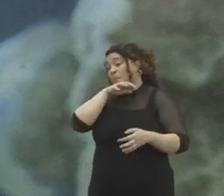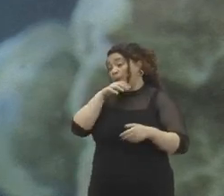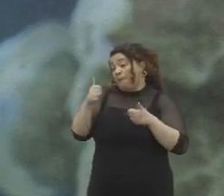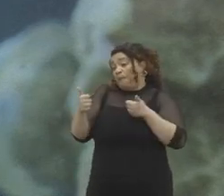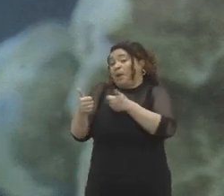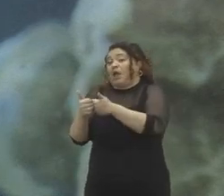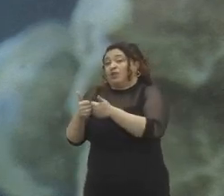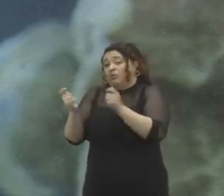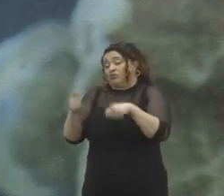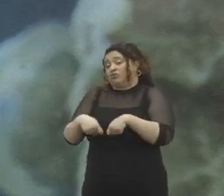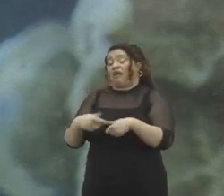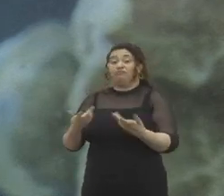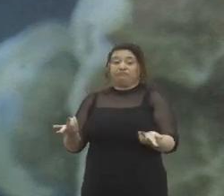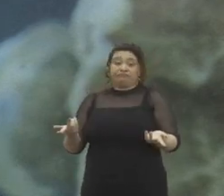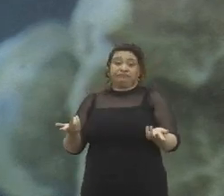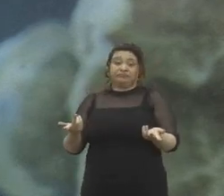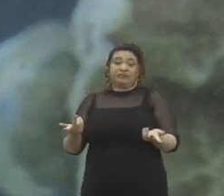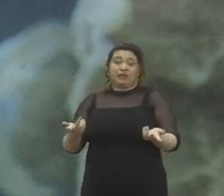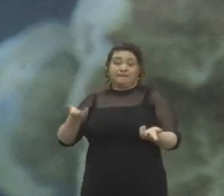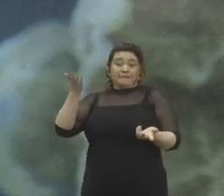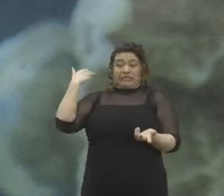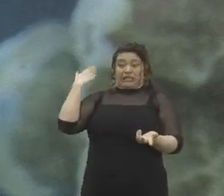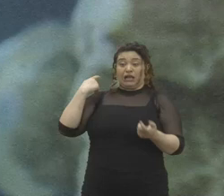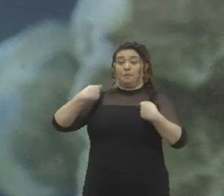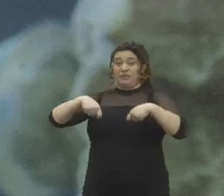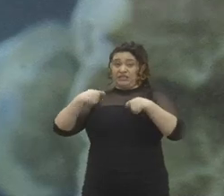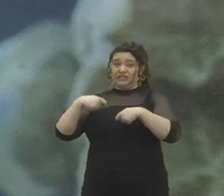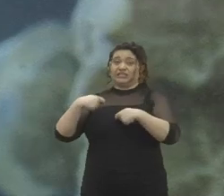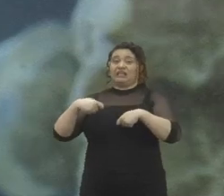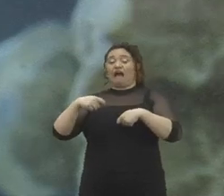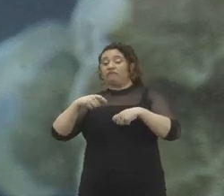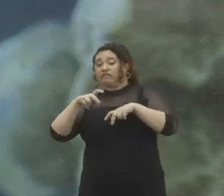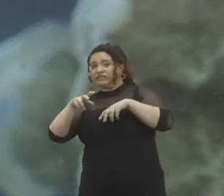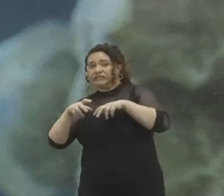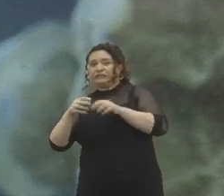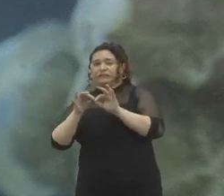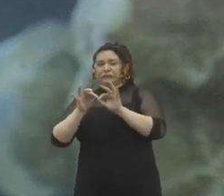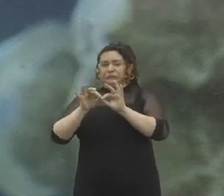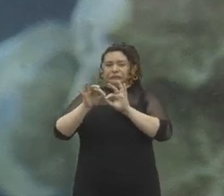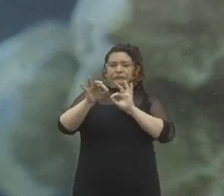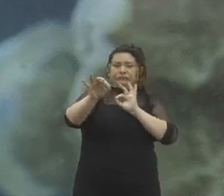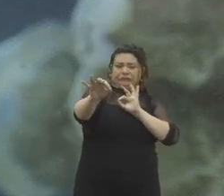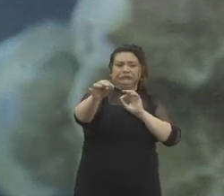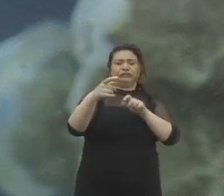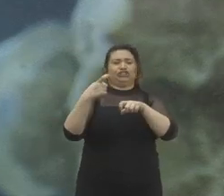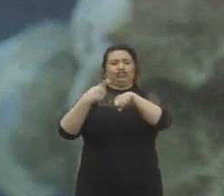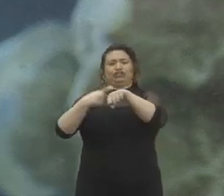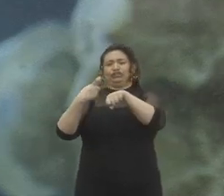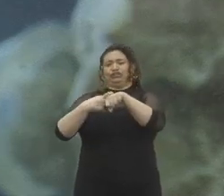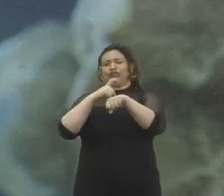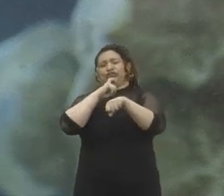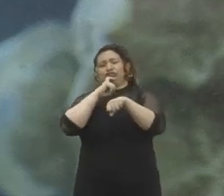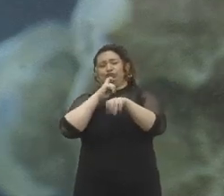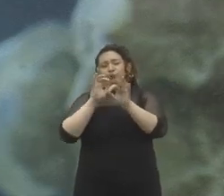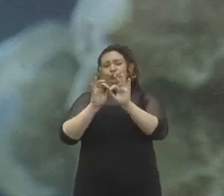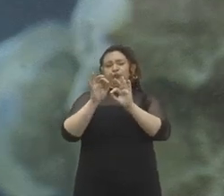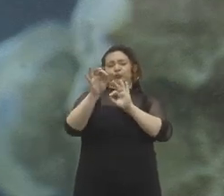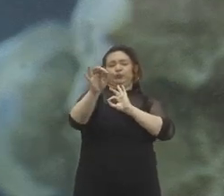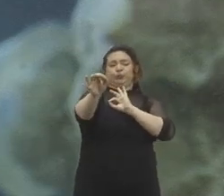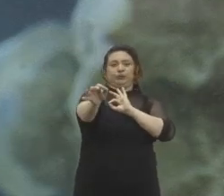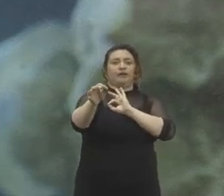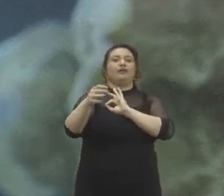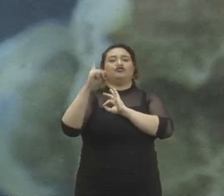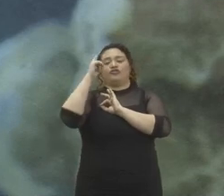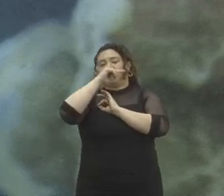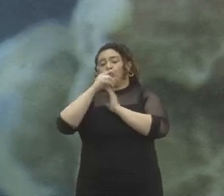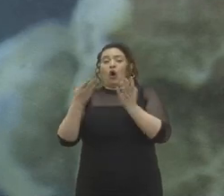mais perto aqui da vila porque antigamente eles dependiam eh eles tinham uma barreira de gelo agora eles estão cada vez mais próximos então não não preciso